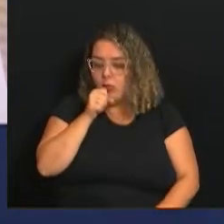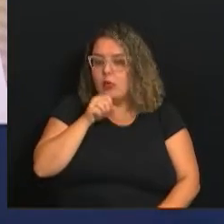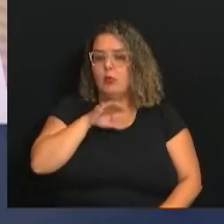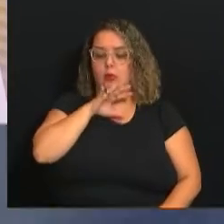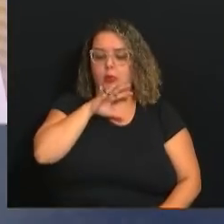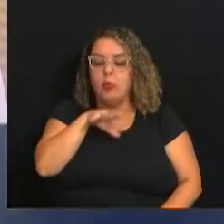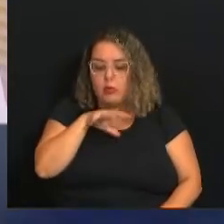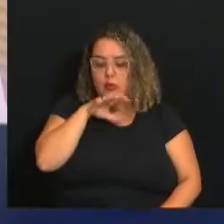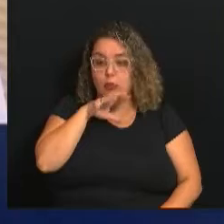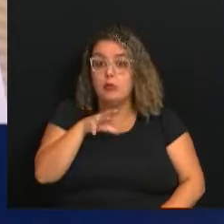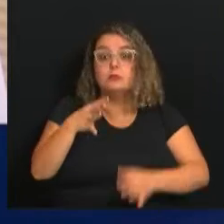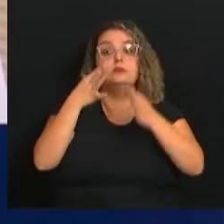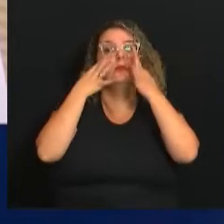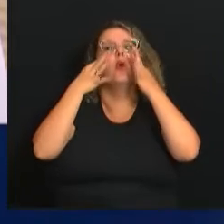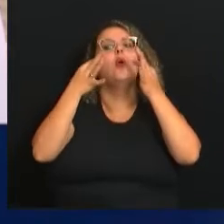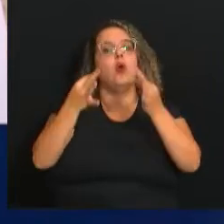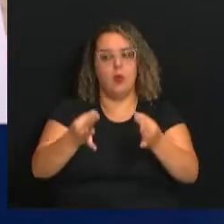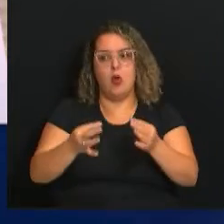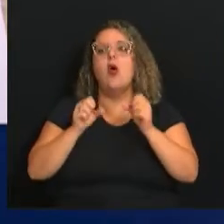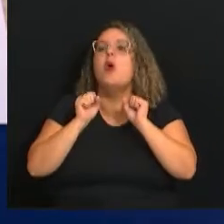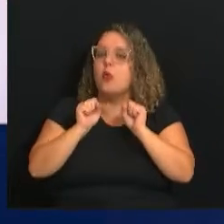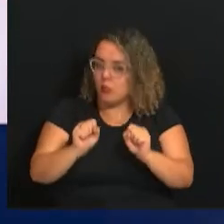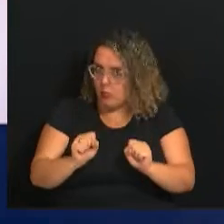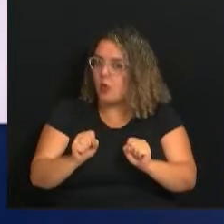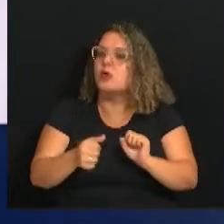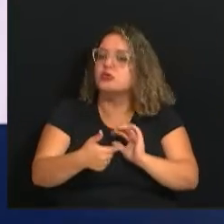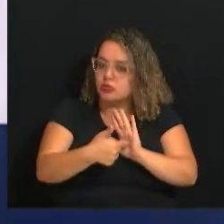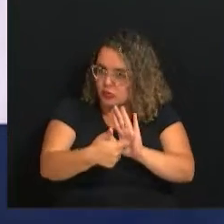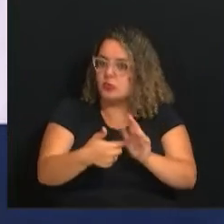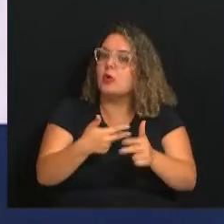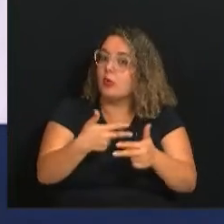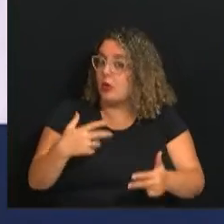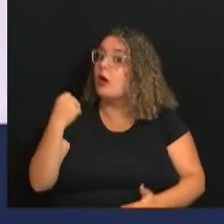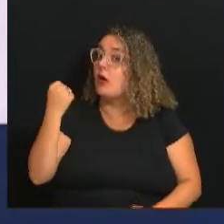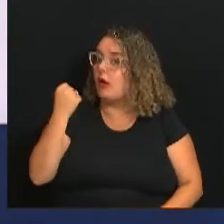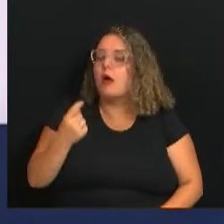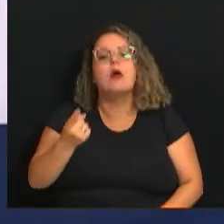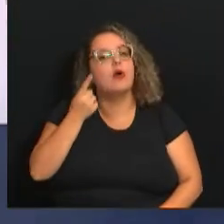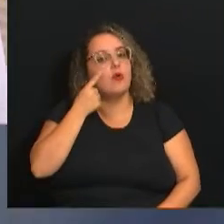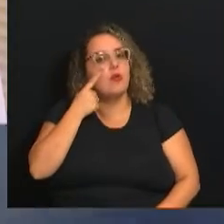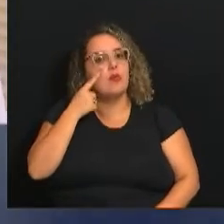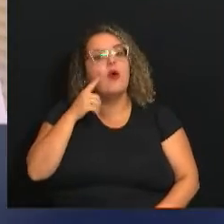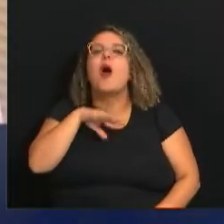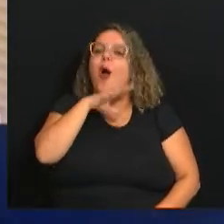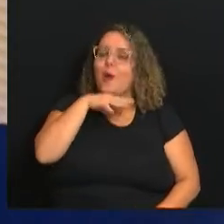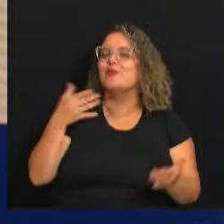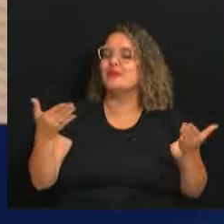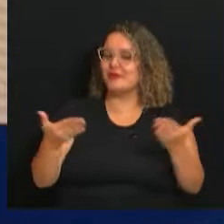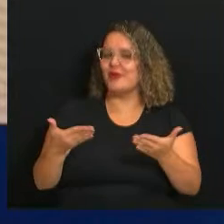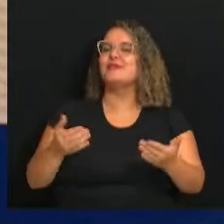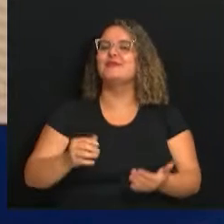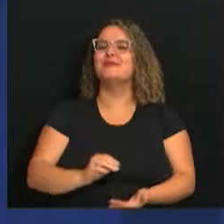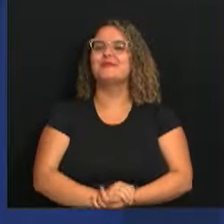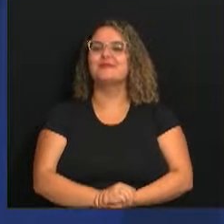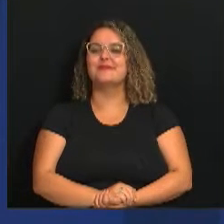ficar atento, pois pode indicar algo grave. E você confere, não é o bicho de hoje.